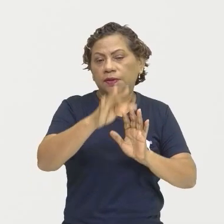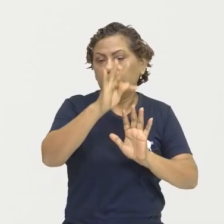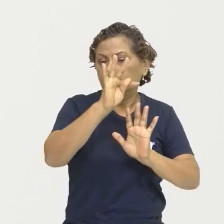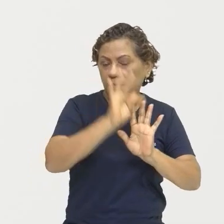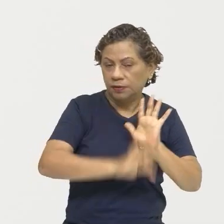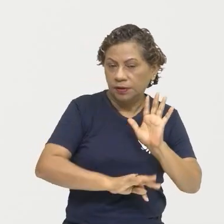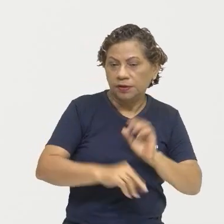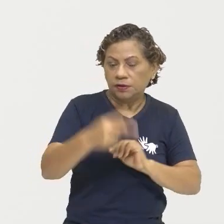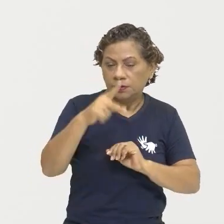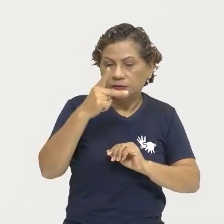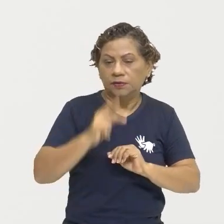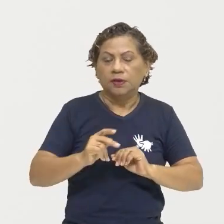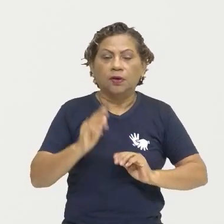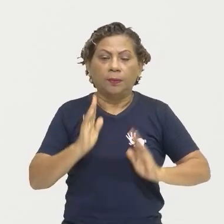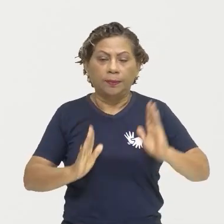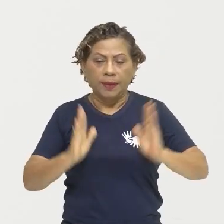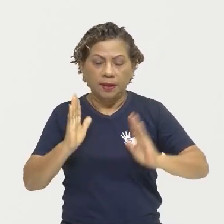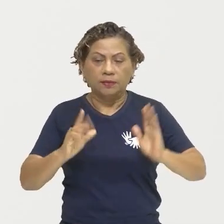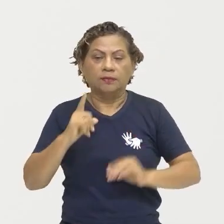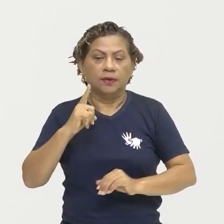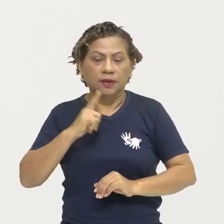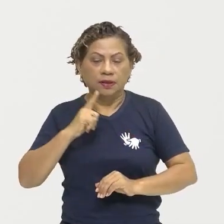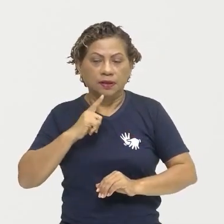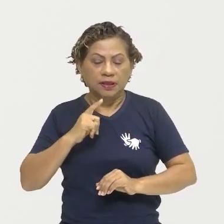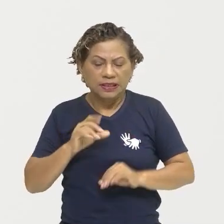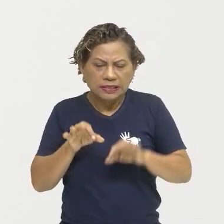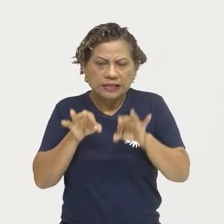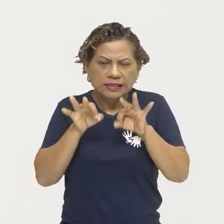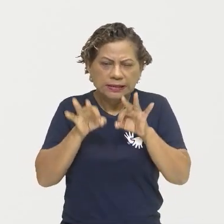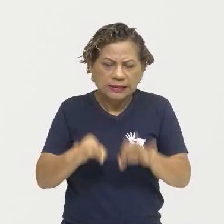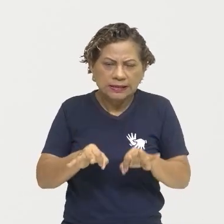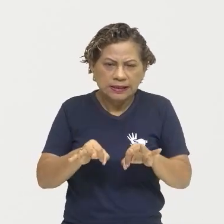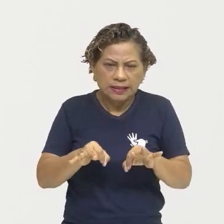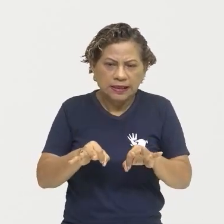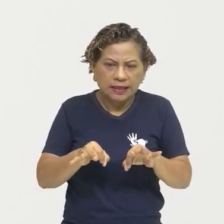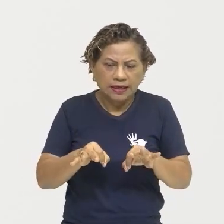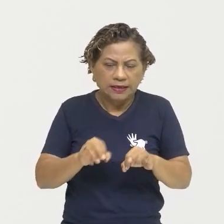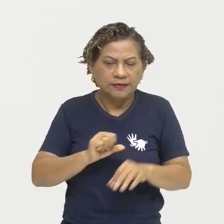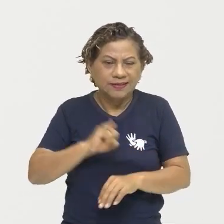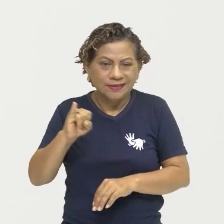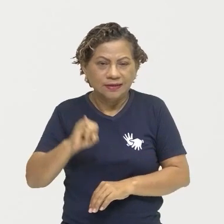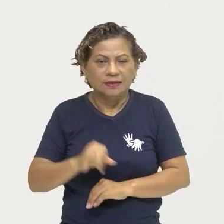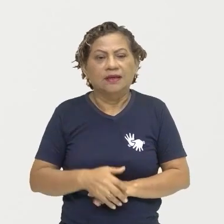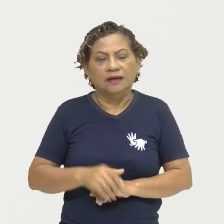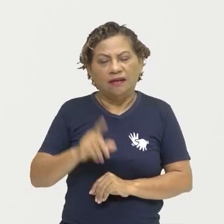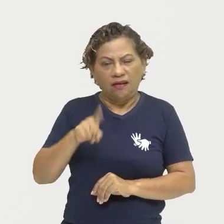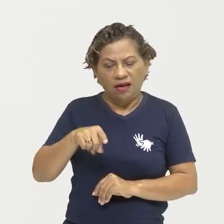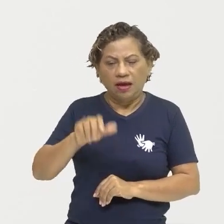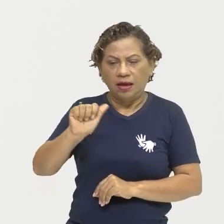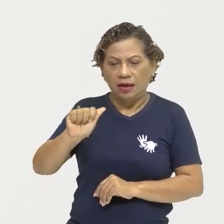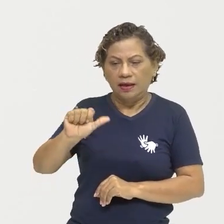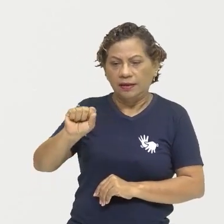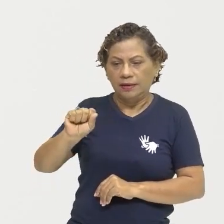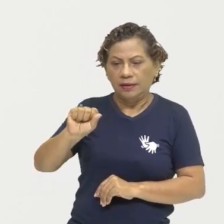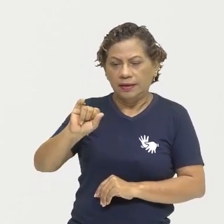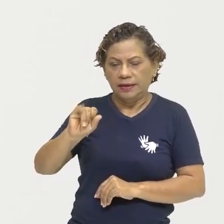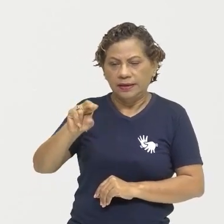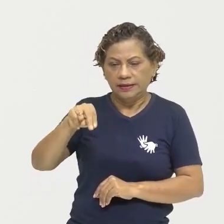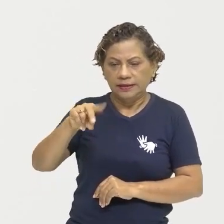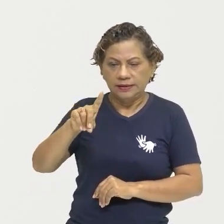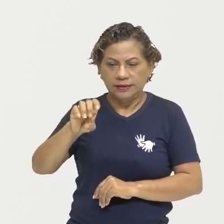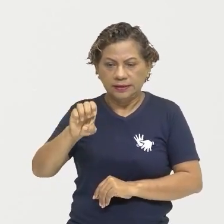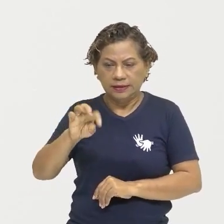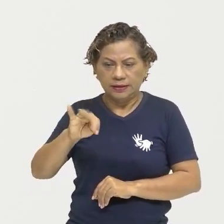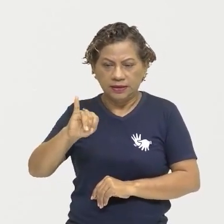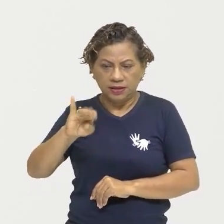seu período está ali constituído por orações coordenadas assindéticas. Todas elas devem estar separadas